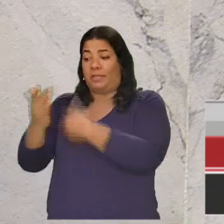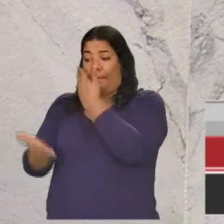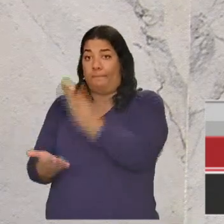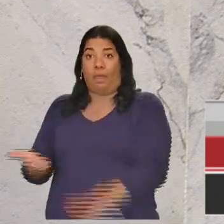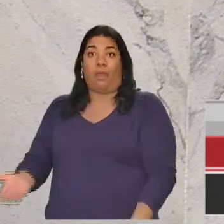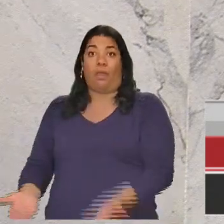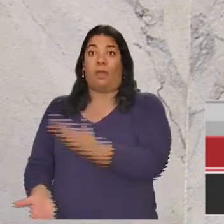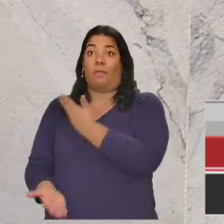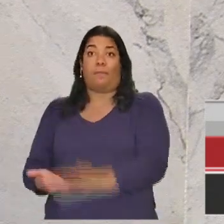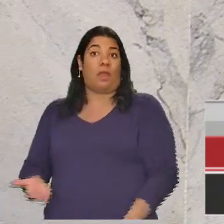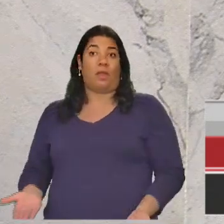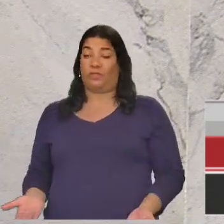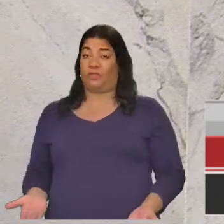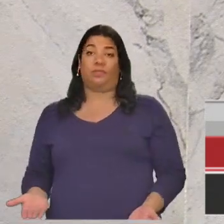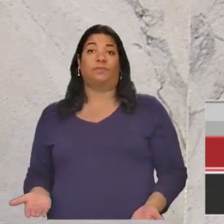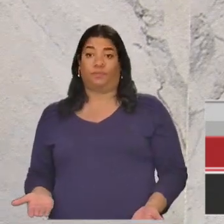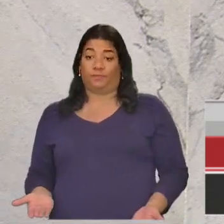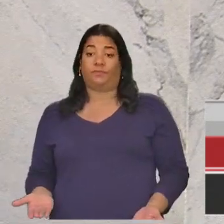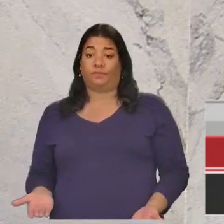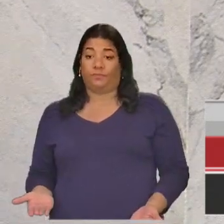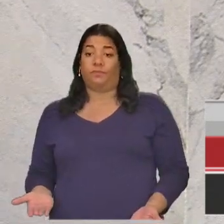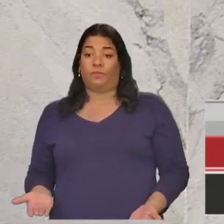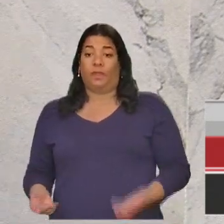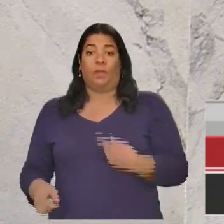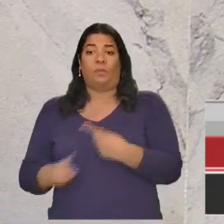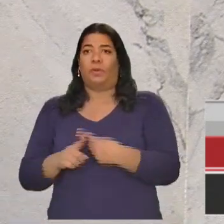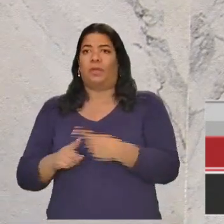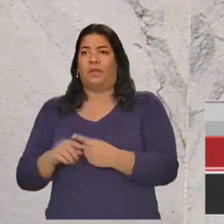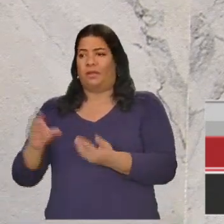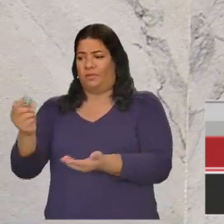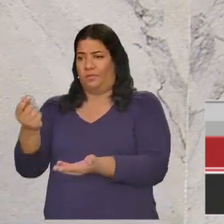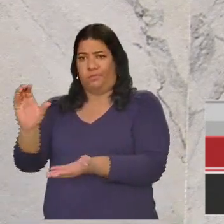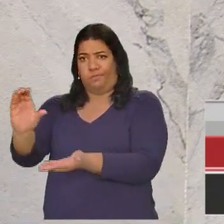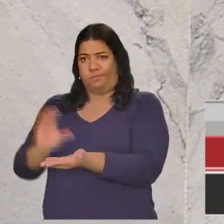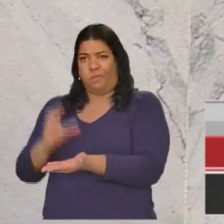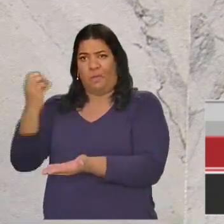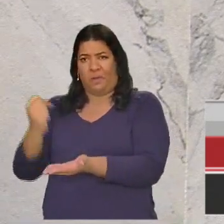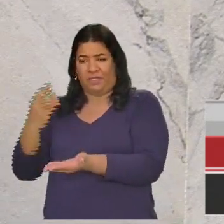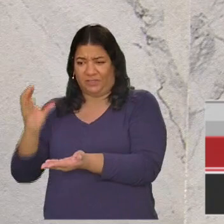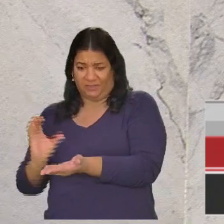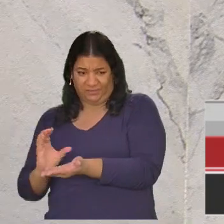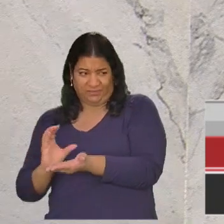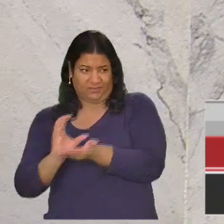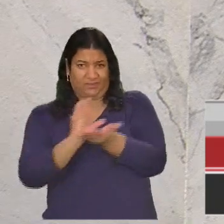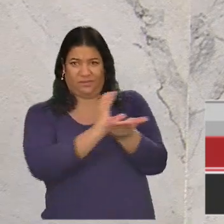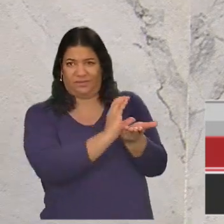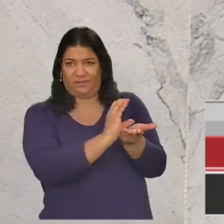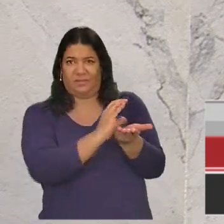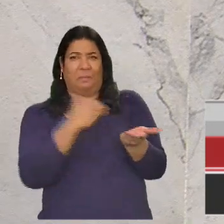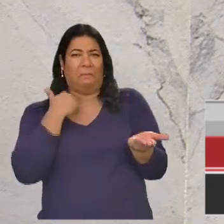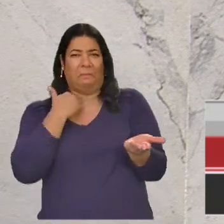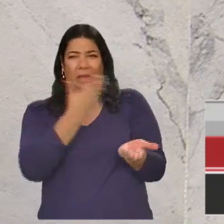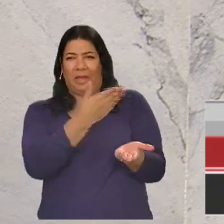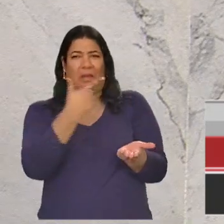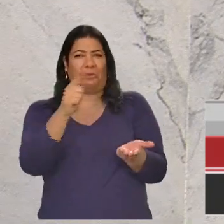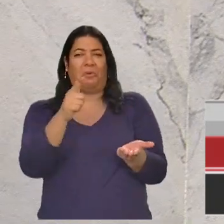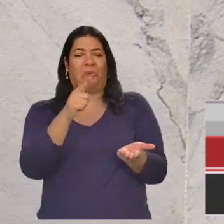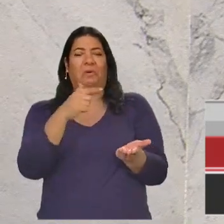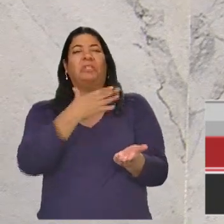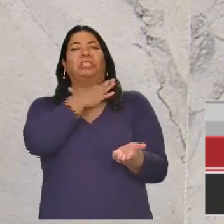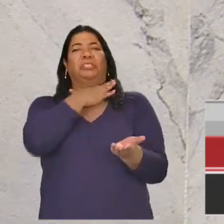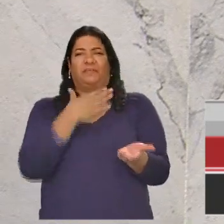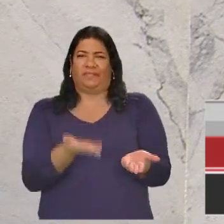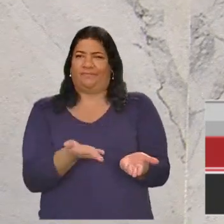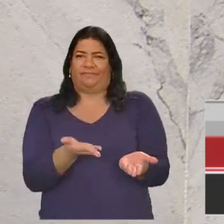né com é o pagamento de juros da dívida uma dívida que nunca foi auditada